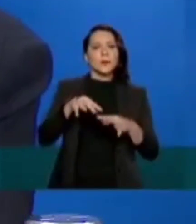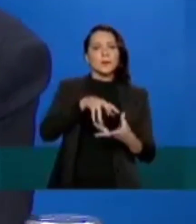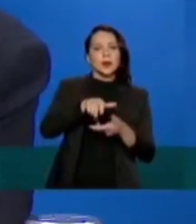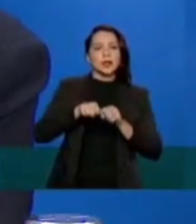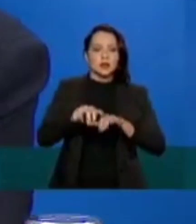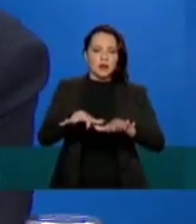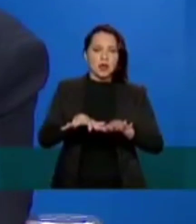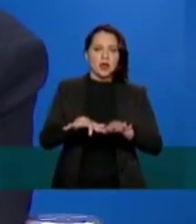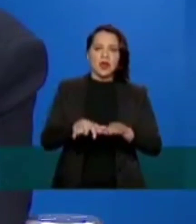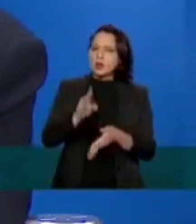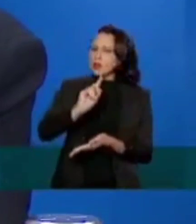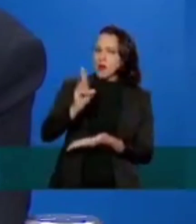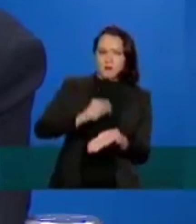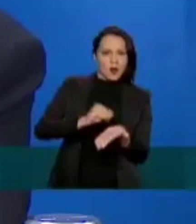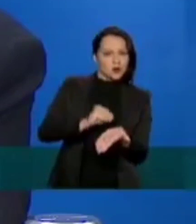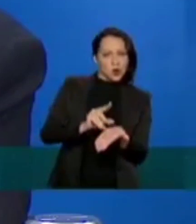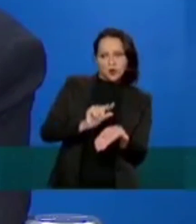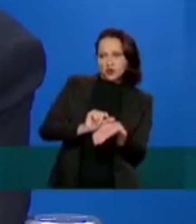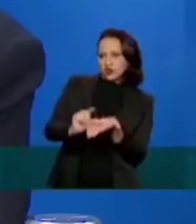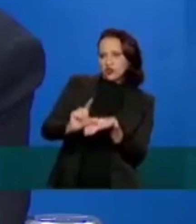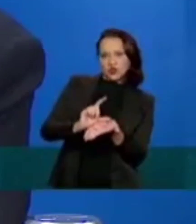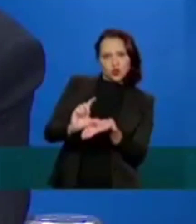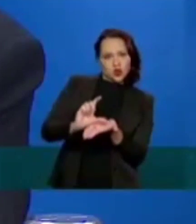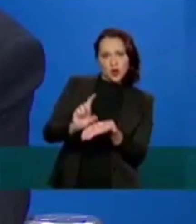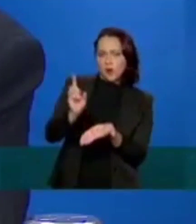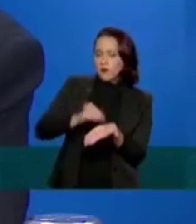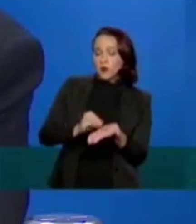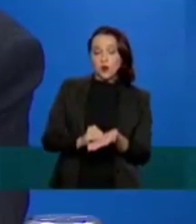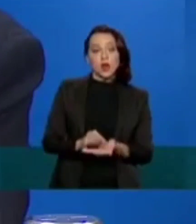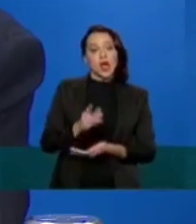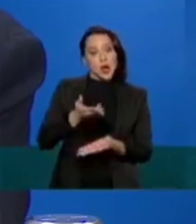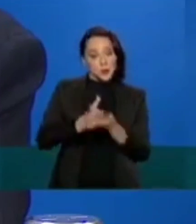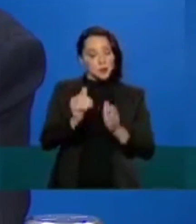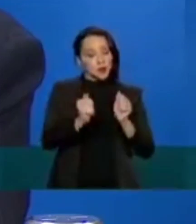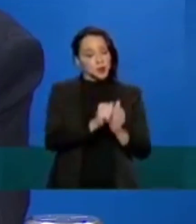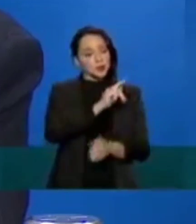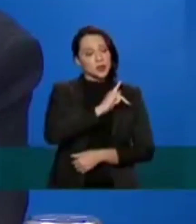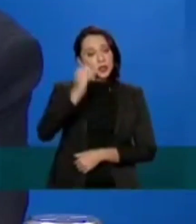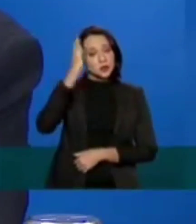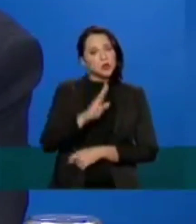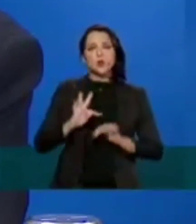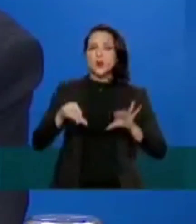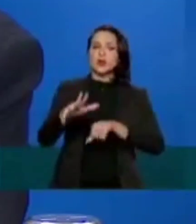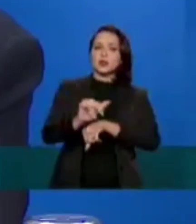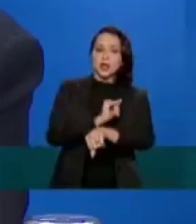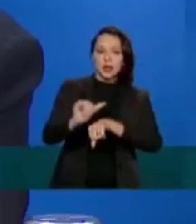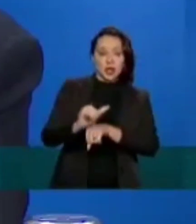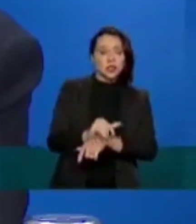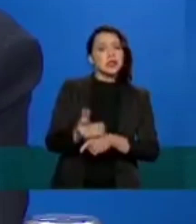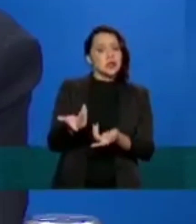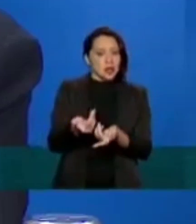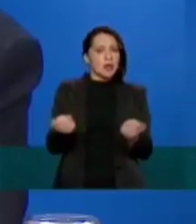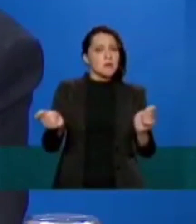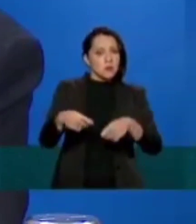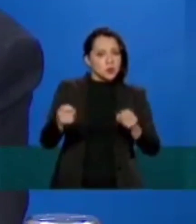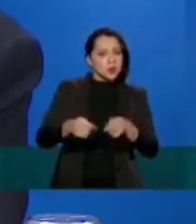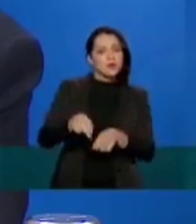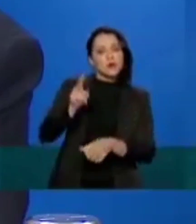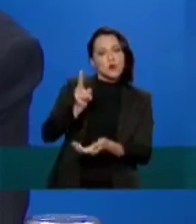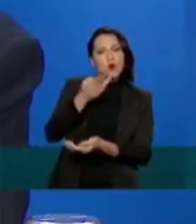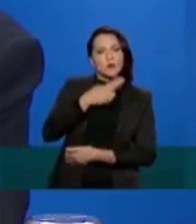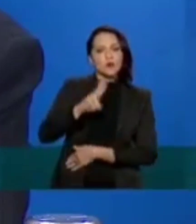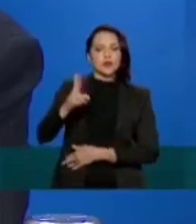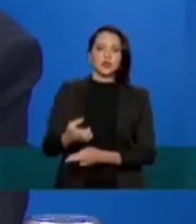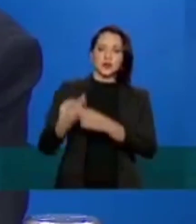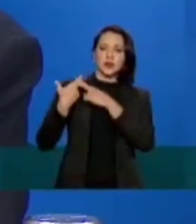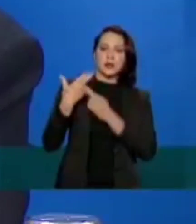recurso para a população brasileira, mas eles aprovaram, junto com o nosso presidente da República, todas as medidas que tornaram possível manter o compromisso